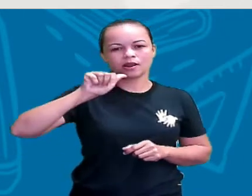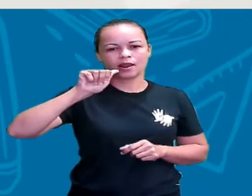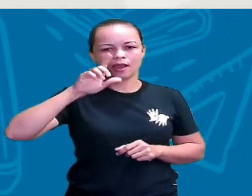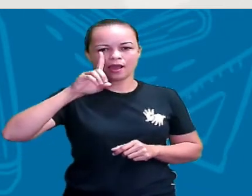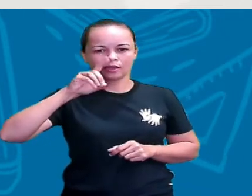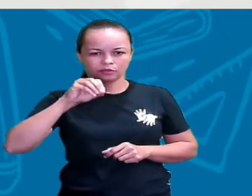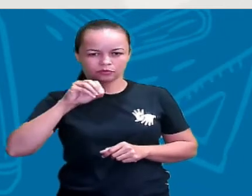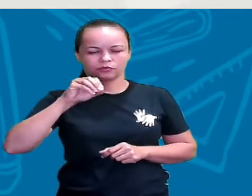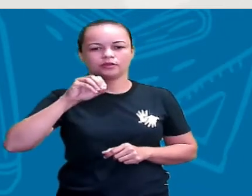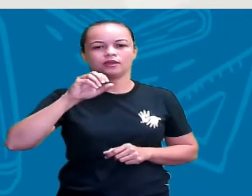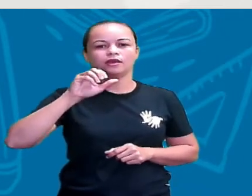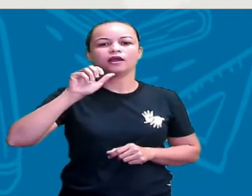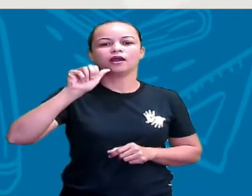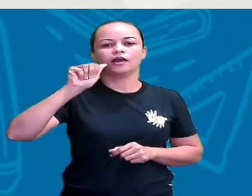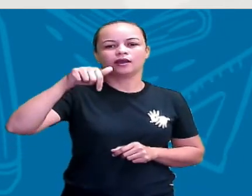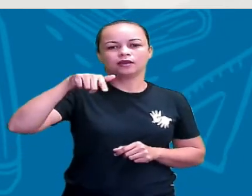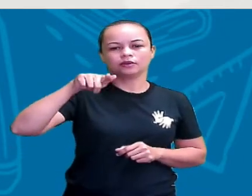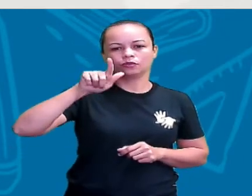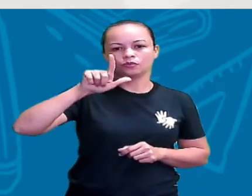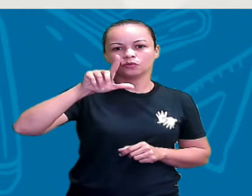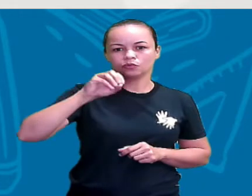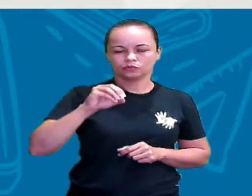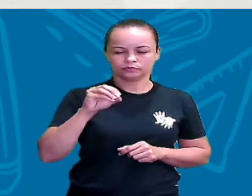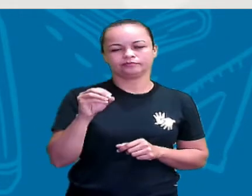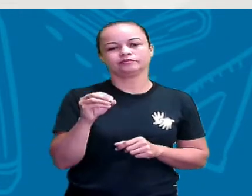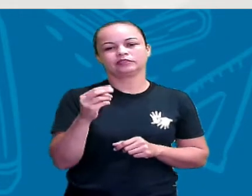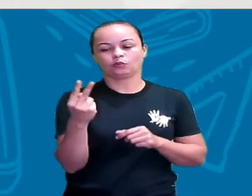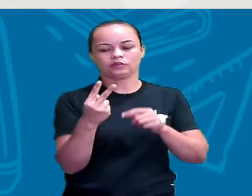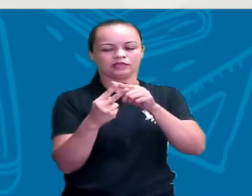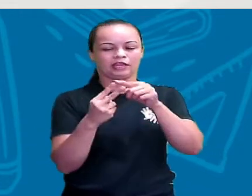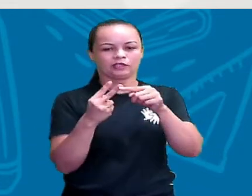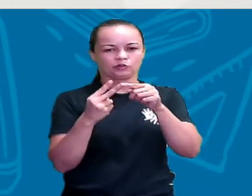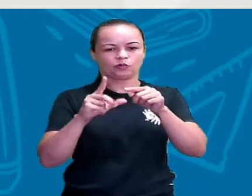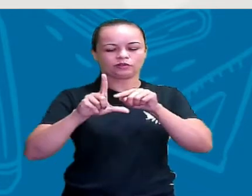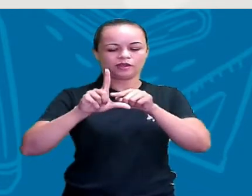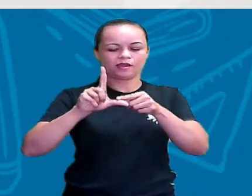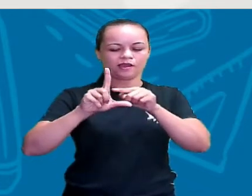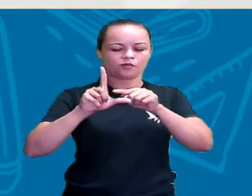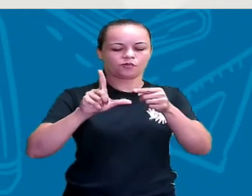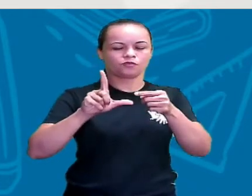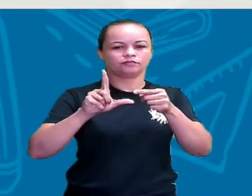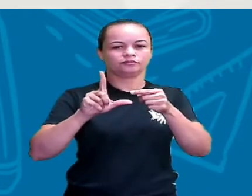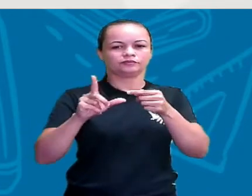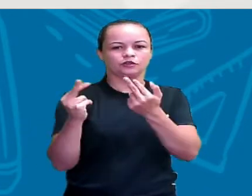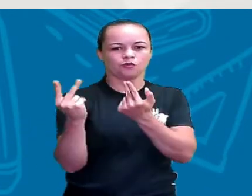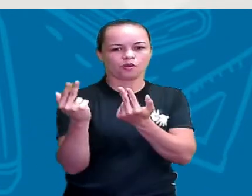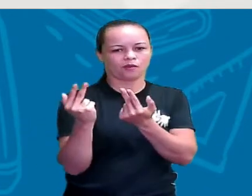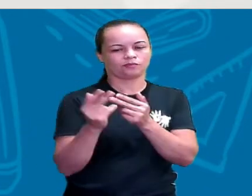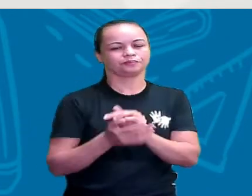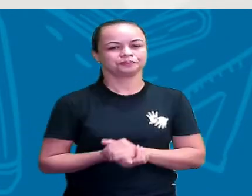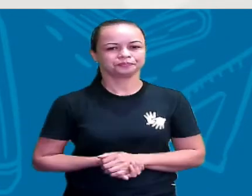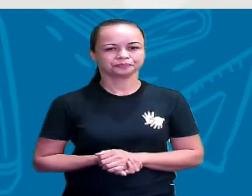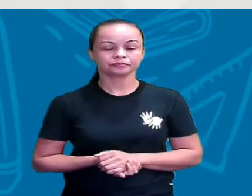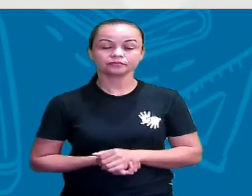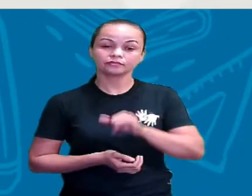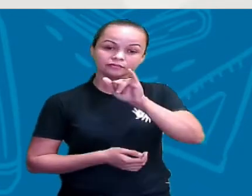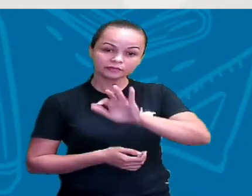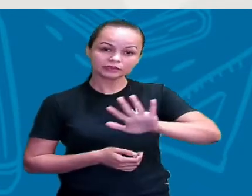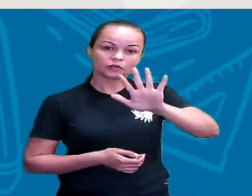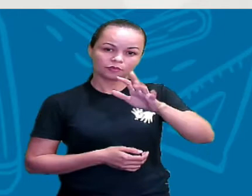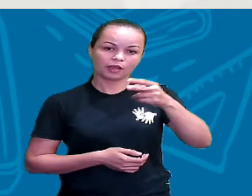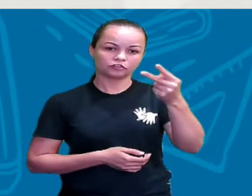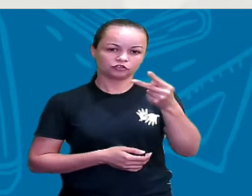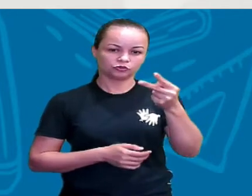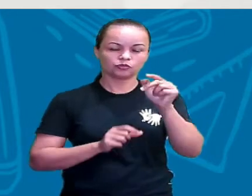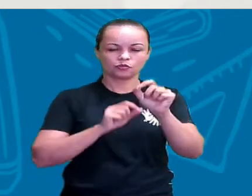ângulo, tá certo? Ou seja, nós temos 2 ângulos congruentes. Ok? Então, aqui eu trouxe 2 figuras para vocês, né?